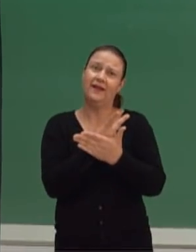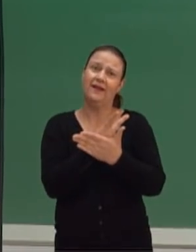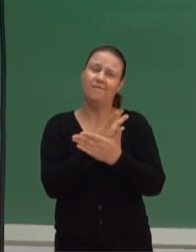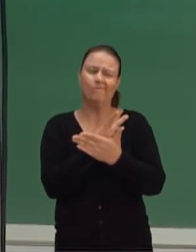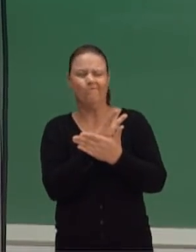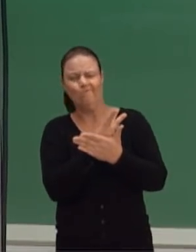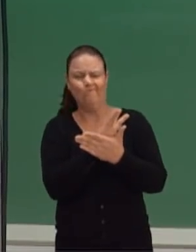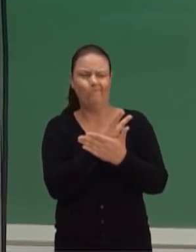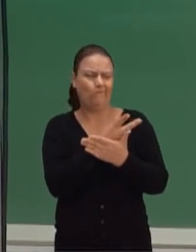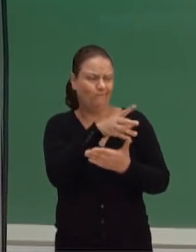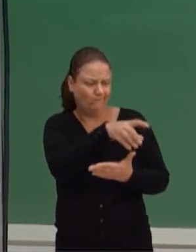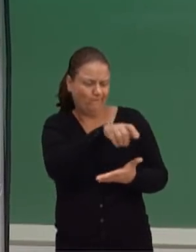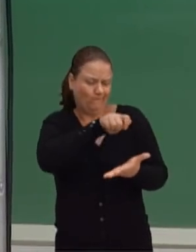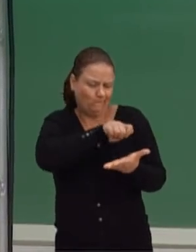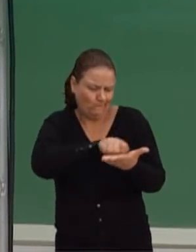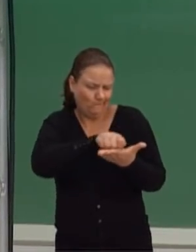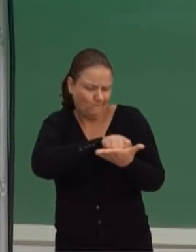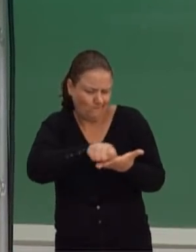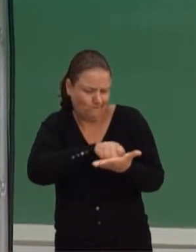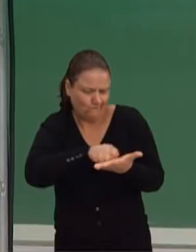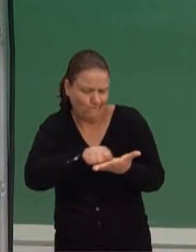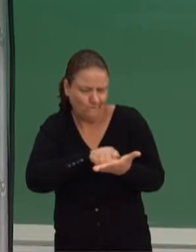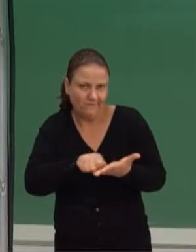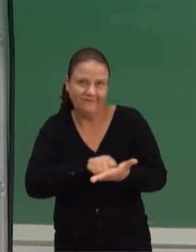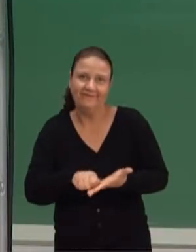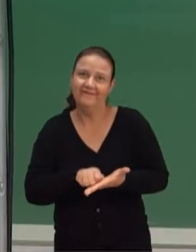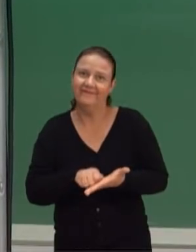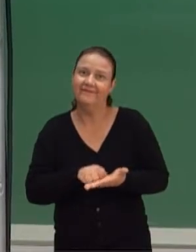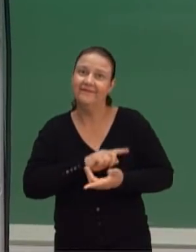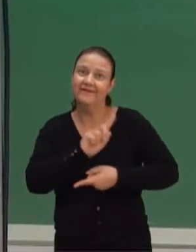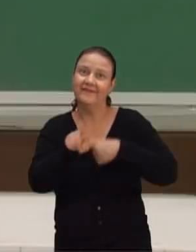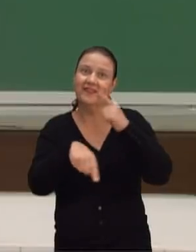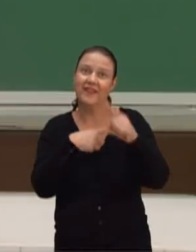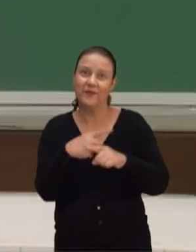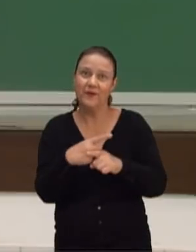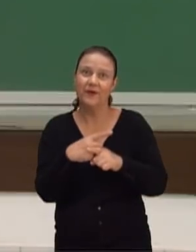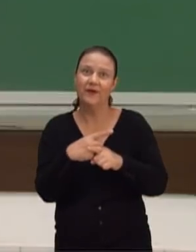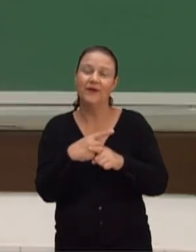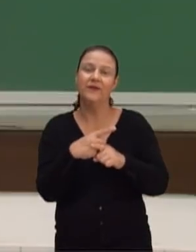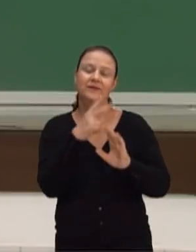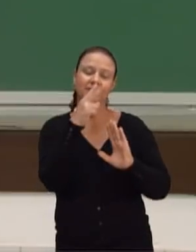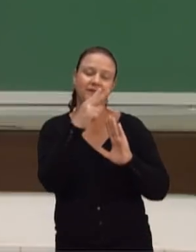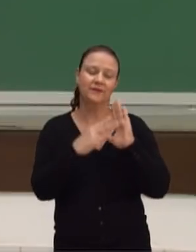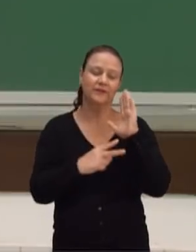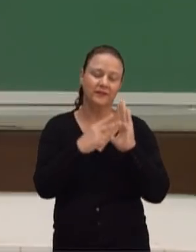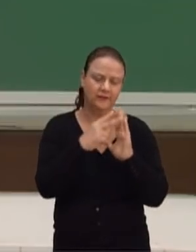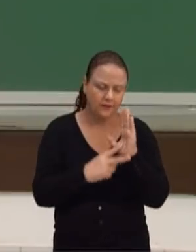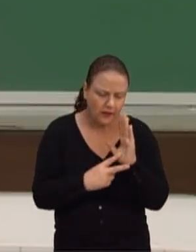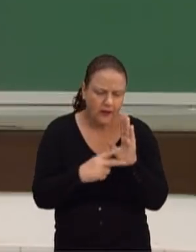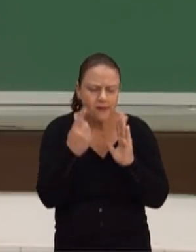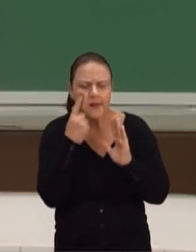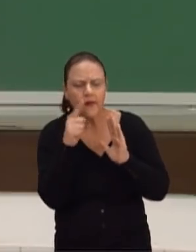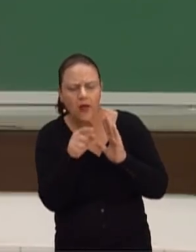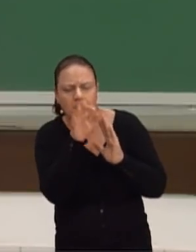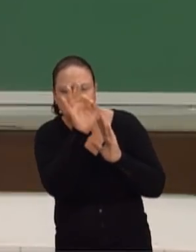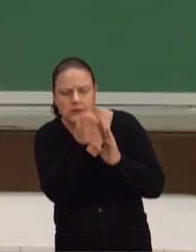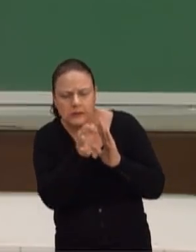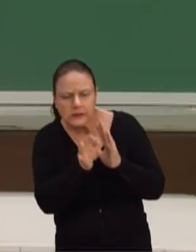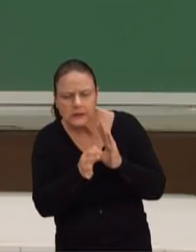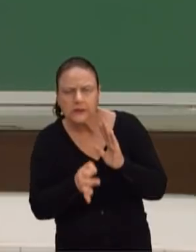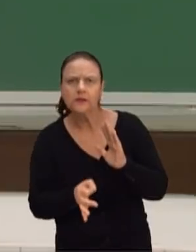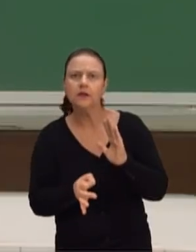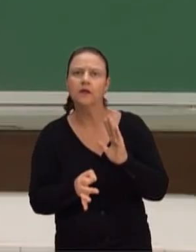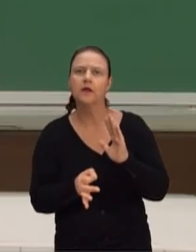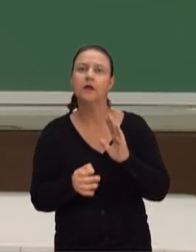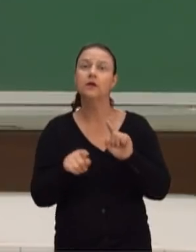fluxo mental. Pá, coloca tudo no papel o que você lembrou. Depois você vem, vai colocar a figura de linguagem, vai colocar